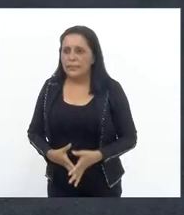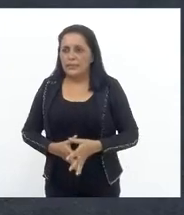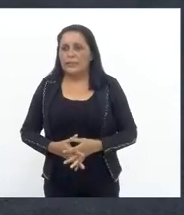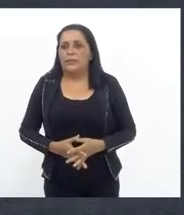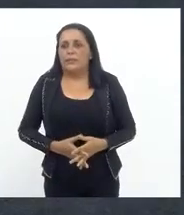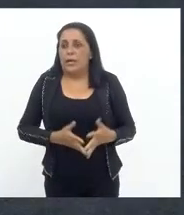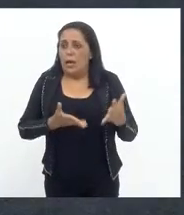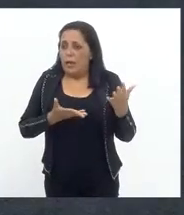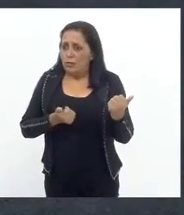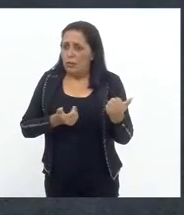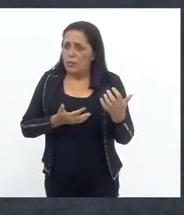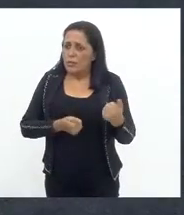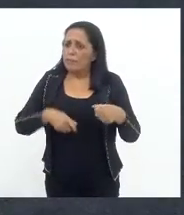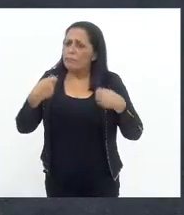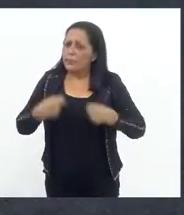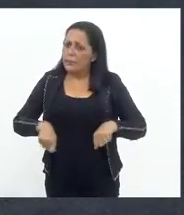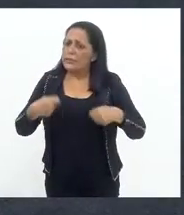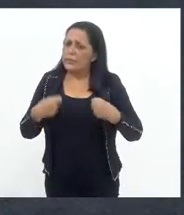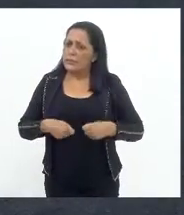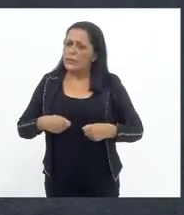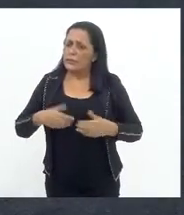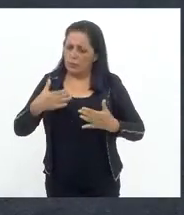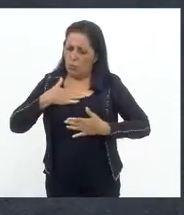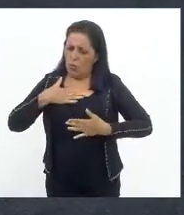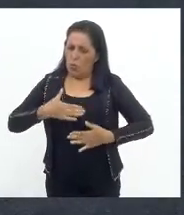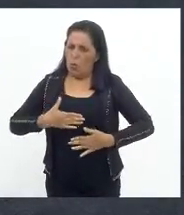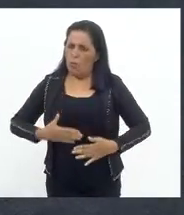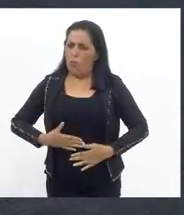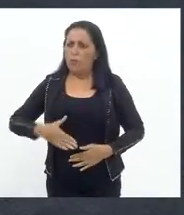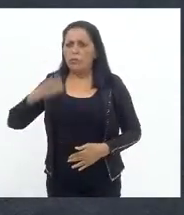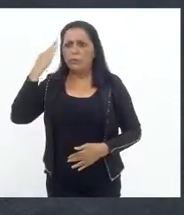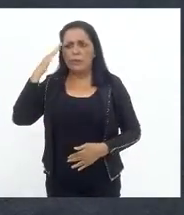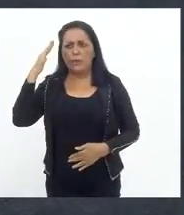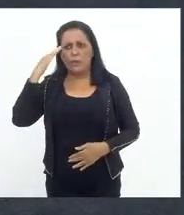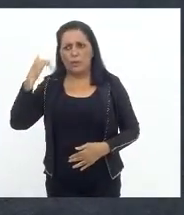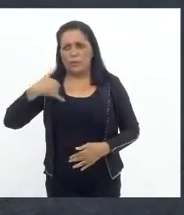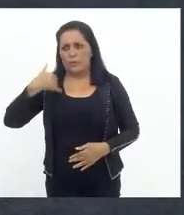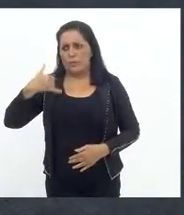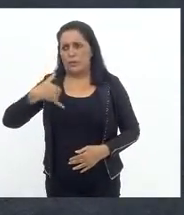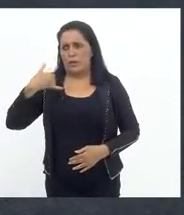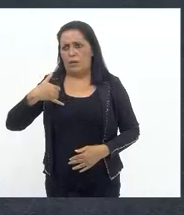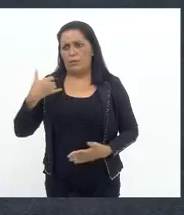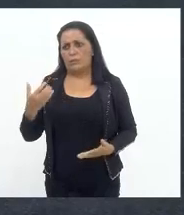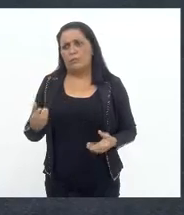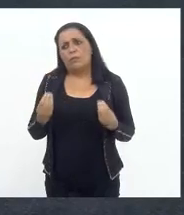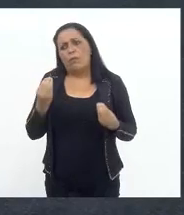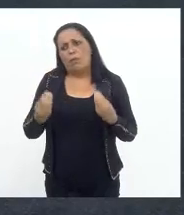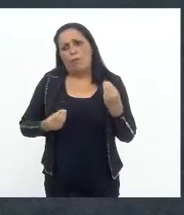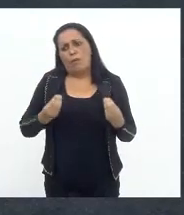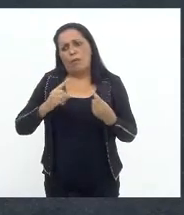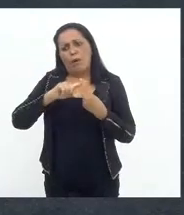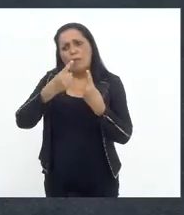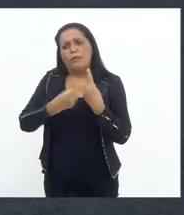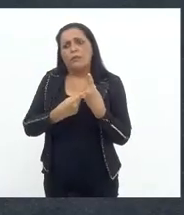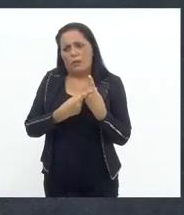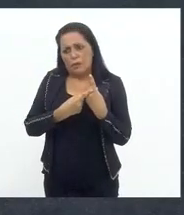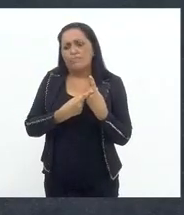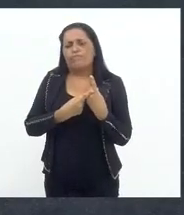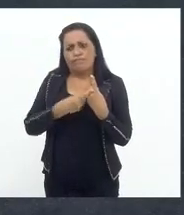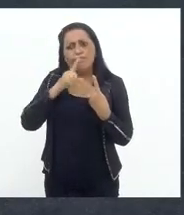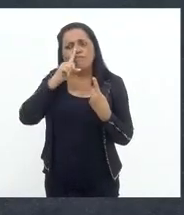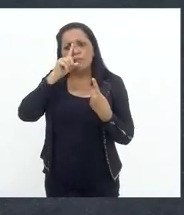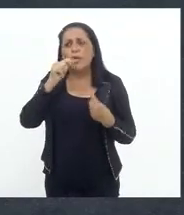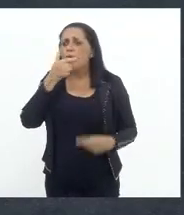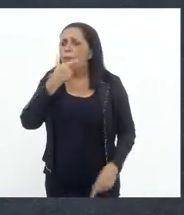melhor a sua idade, entender melhor o que é uma gravidez. E também